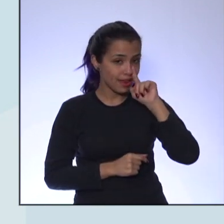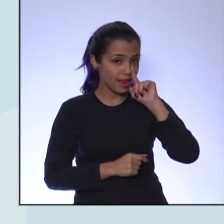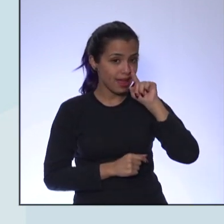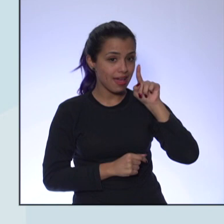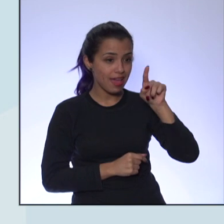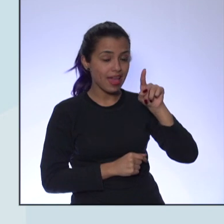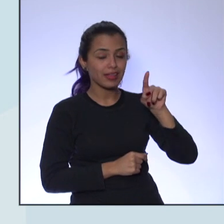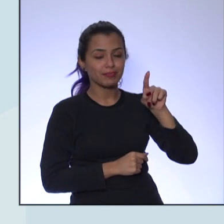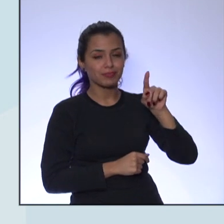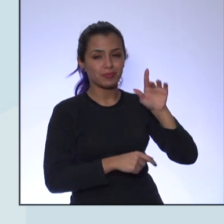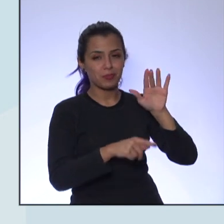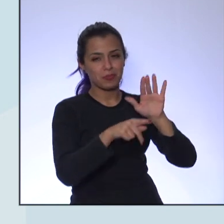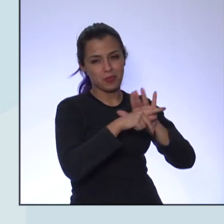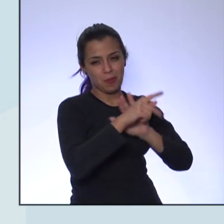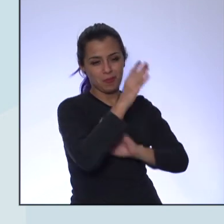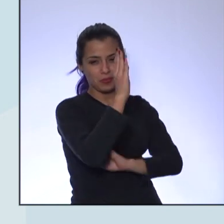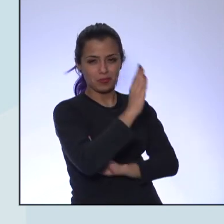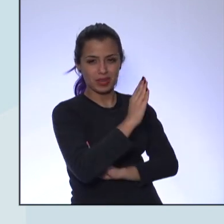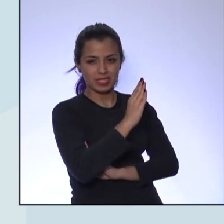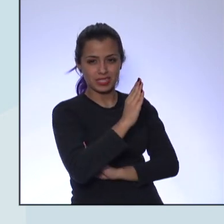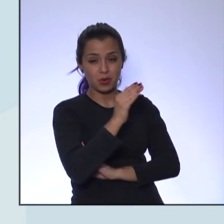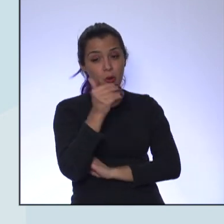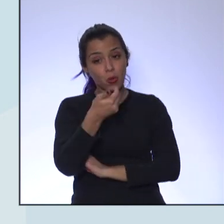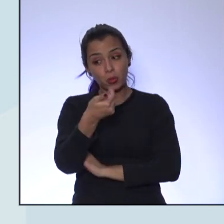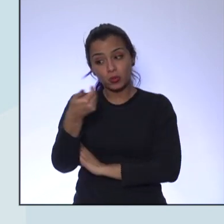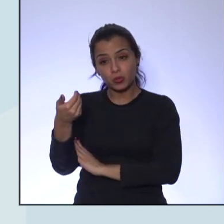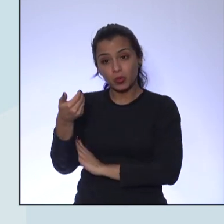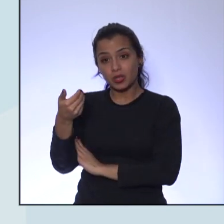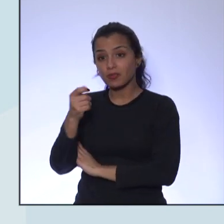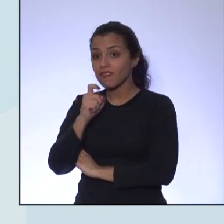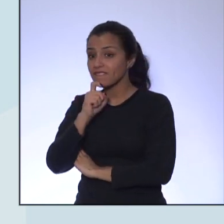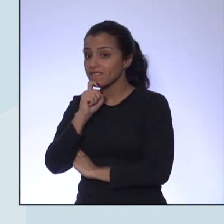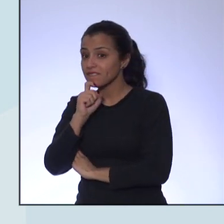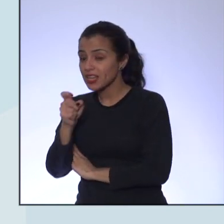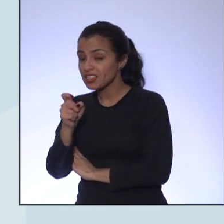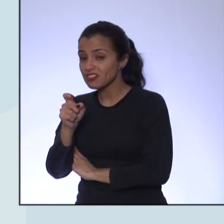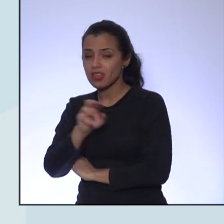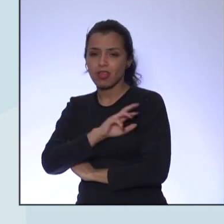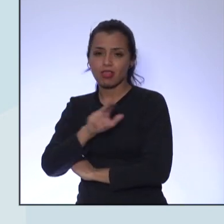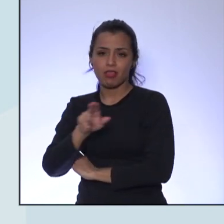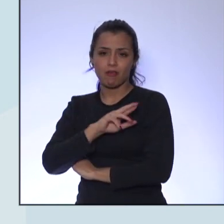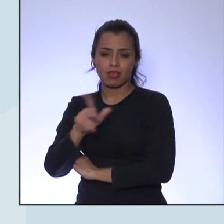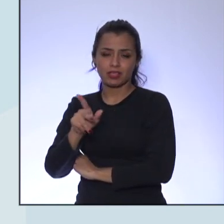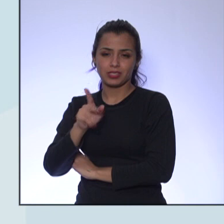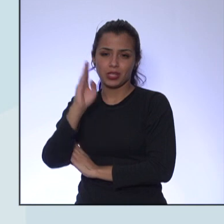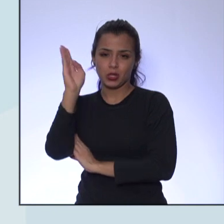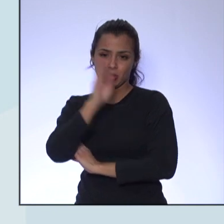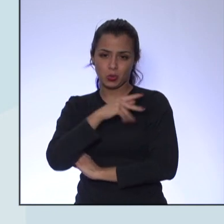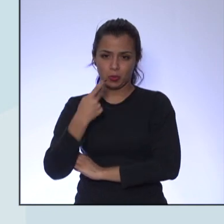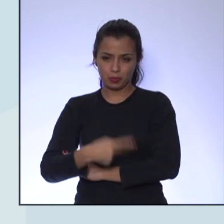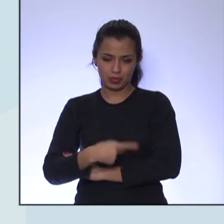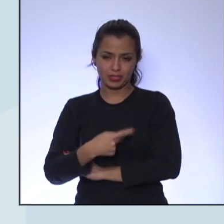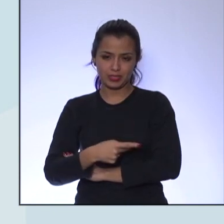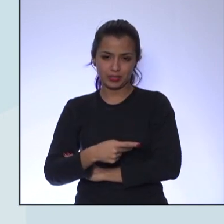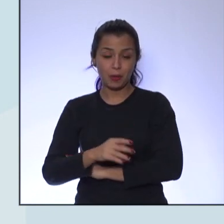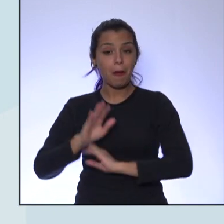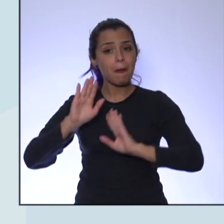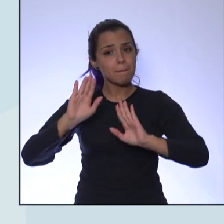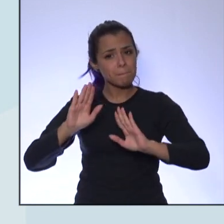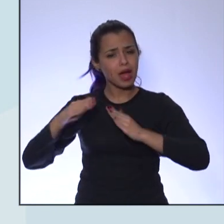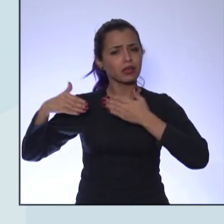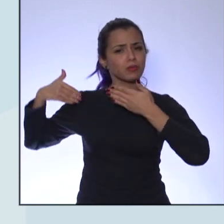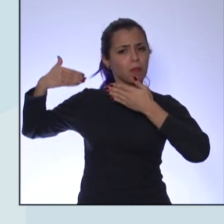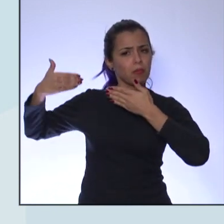aí ao Brasil. E a parte verde de possessão espanhola não pertenceria ao Brasil. Porém, isso foi mudando ao longo